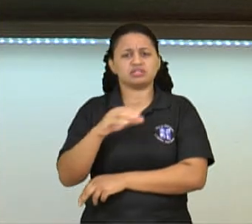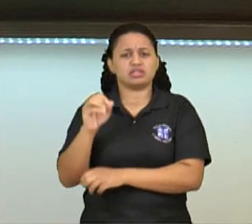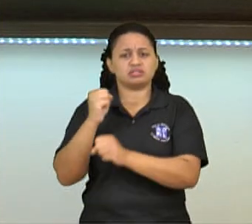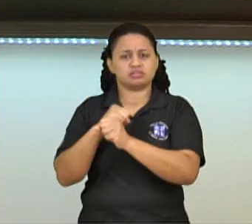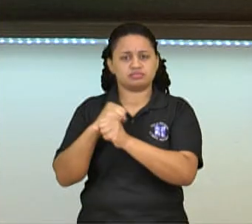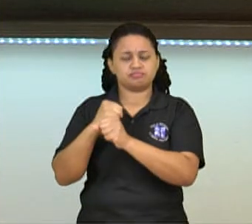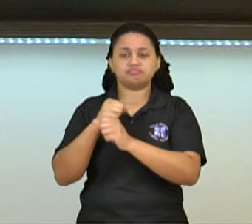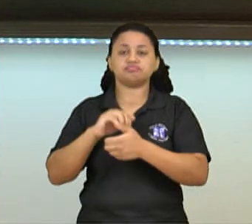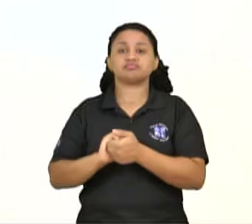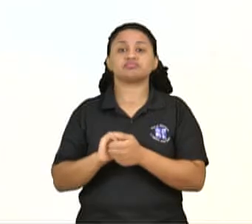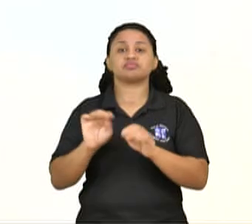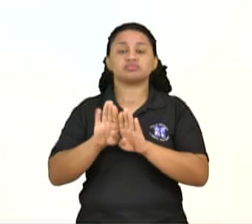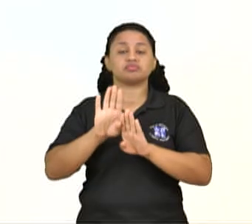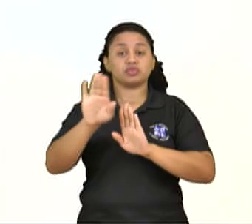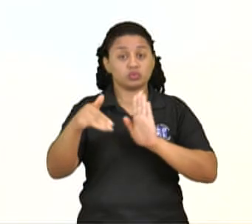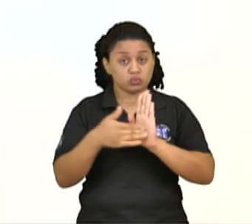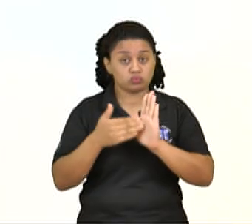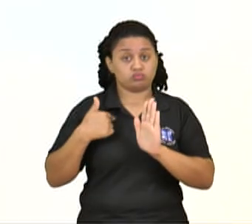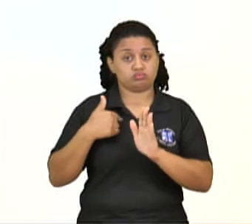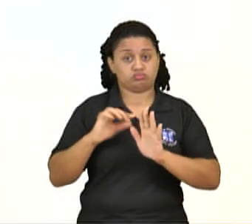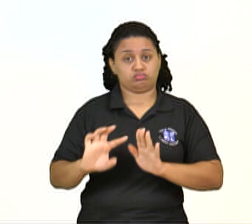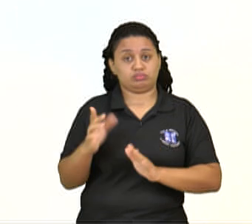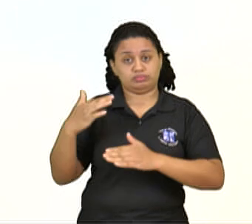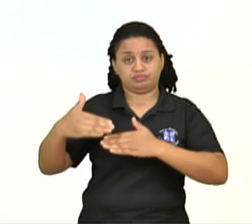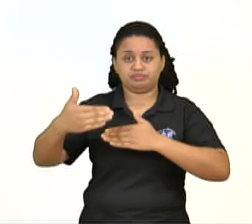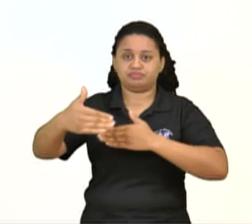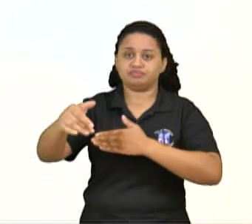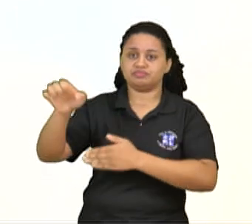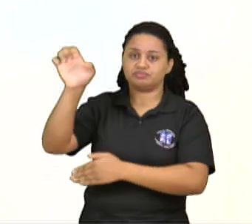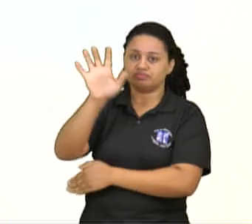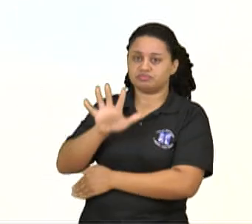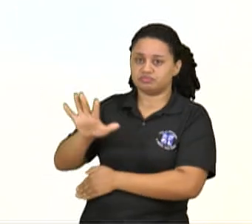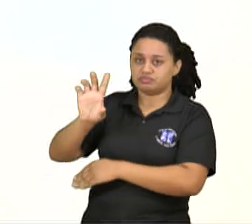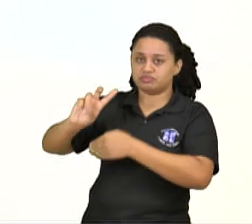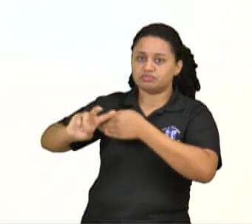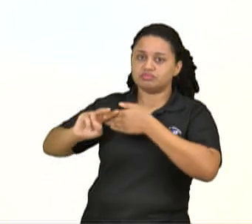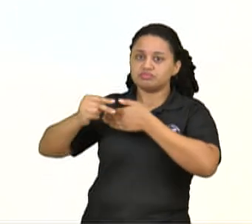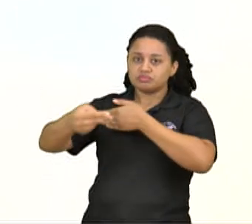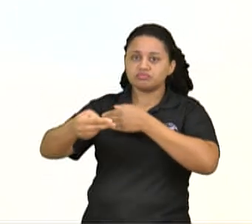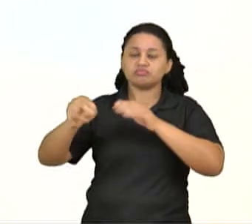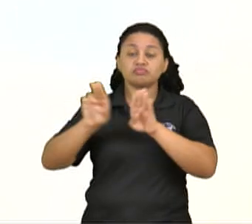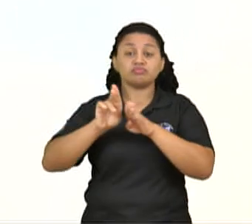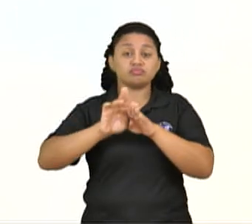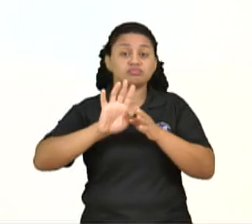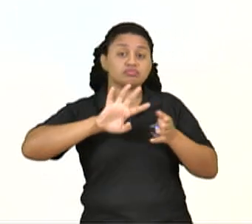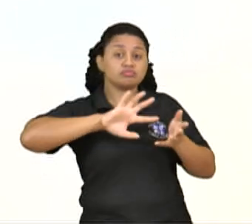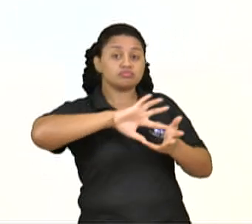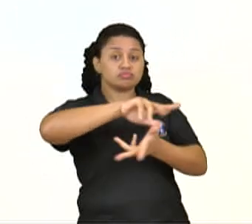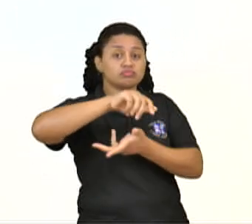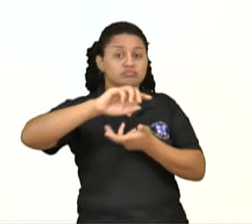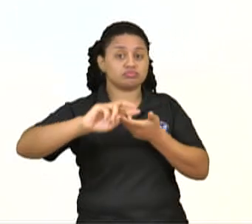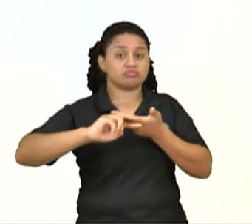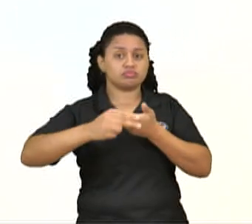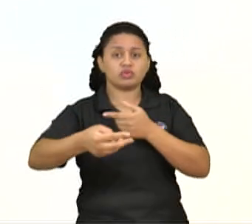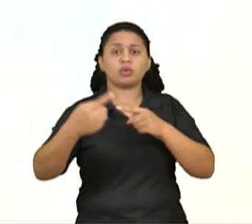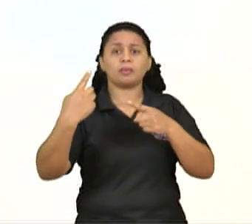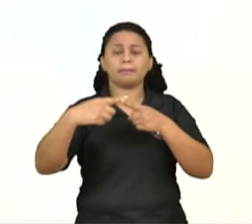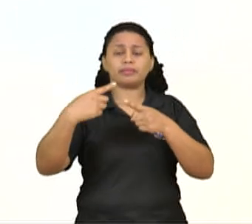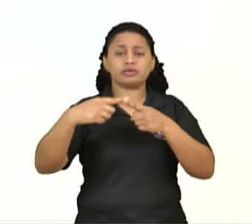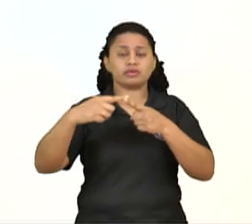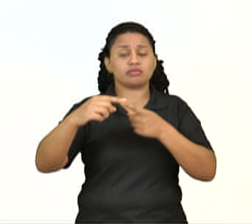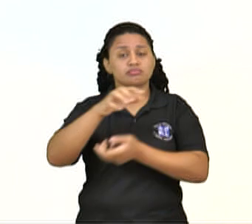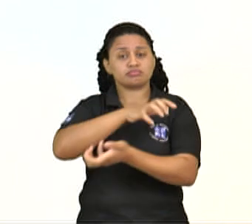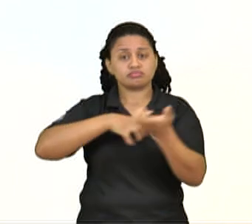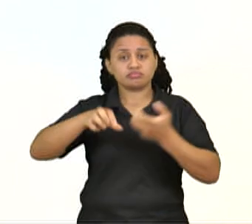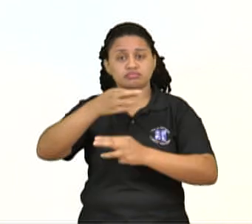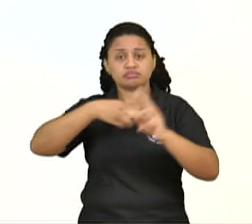e todos os seus desdobramentos na Europa e no mundo. Por que no mundo? Porque a Revolução Francesa ela é um